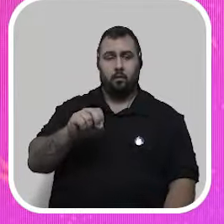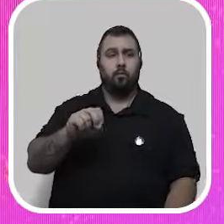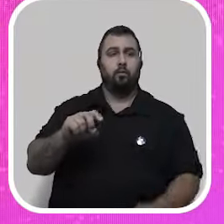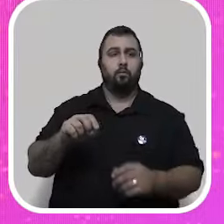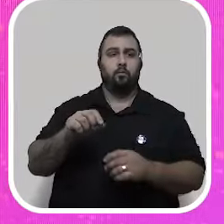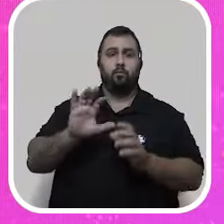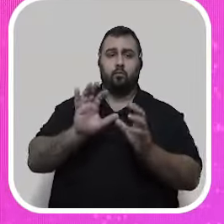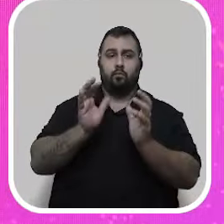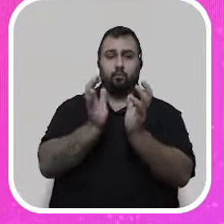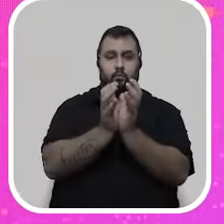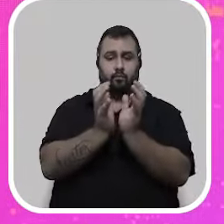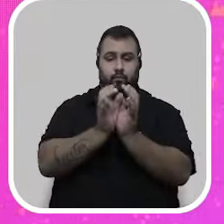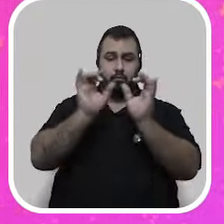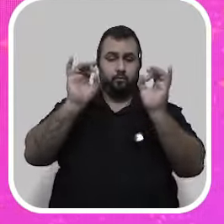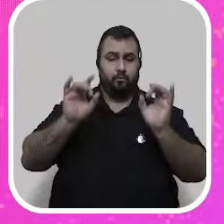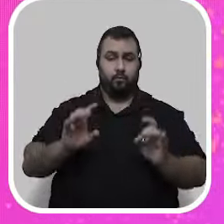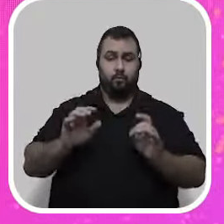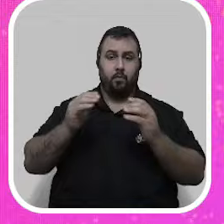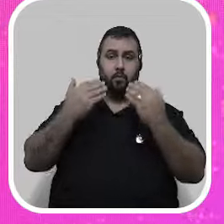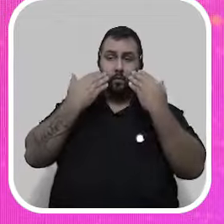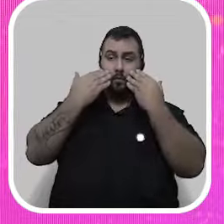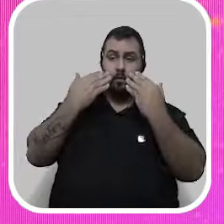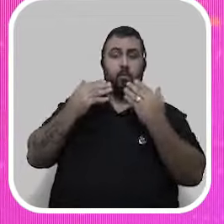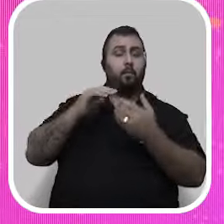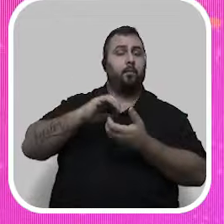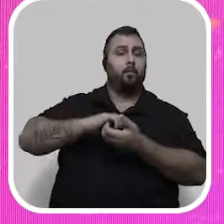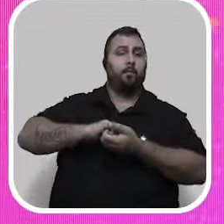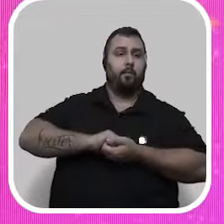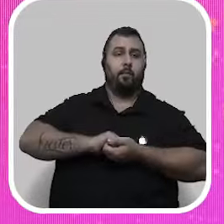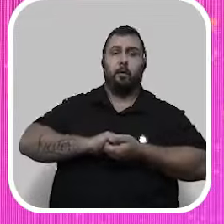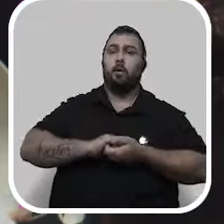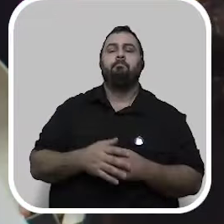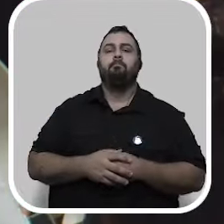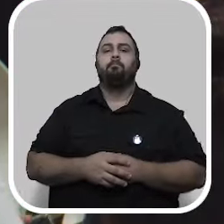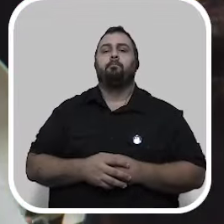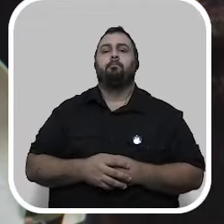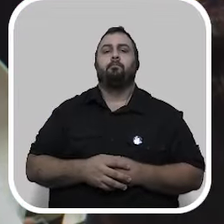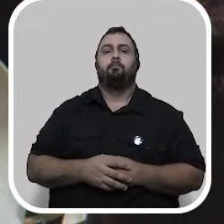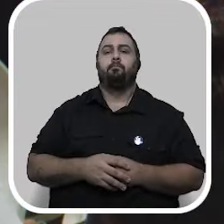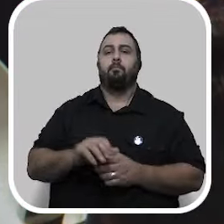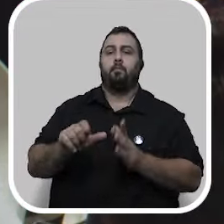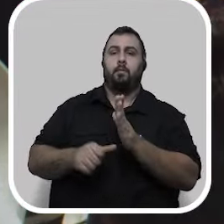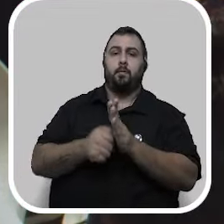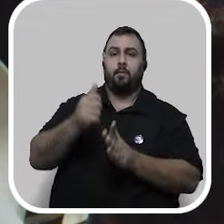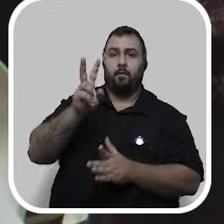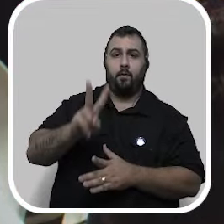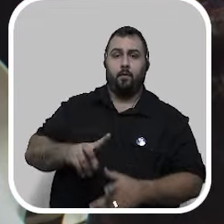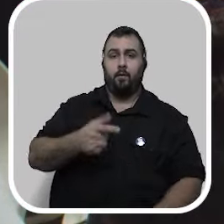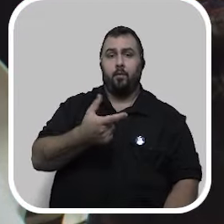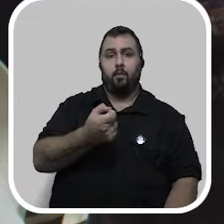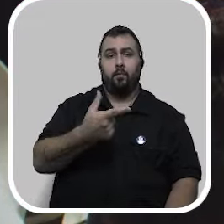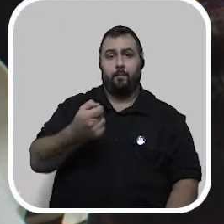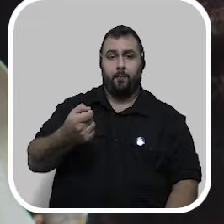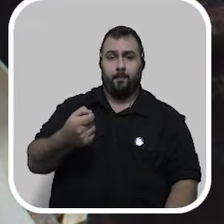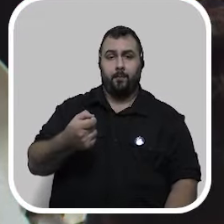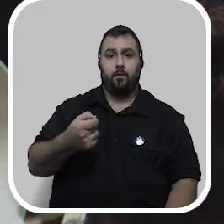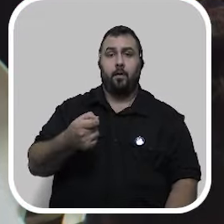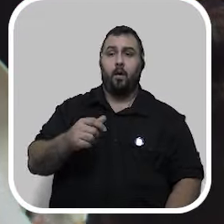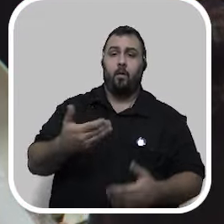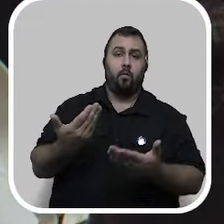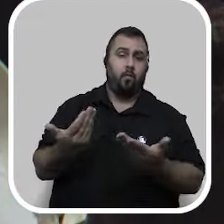especial à frente da Viradouro o Tarciso já é duas vezes campeão da Sapucaí primeira vez foi em 2020 e agora novamente em